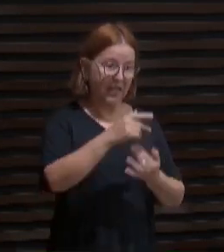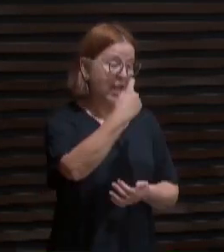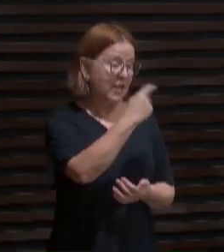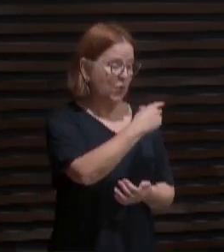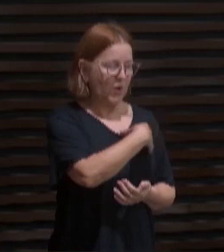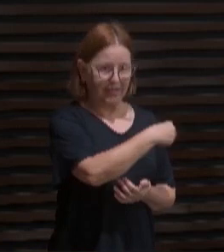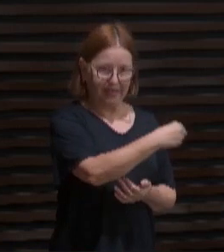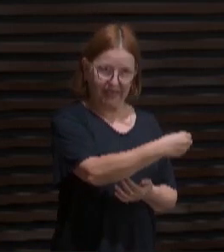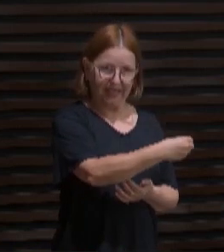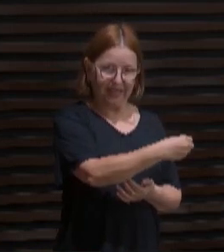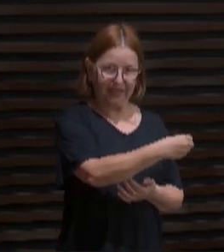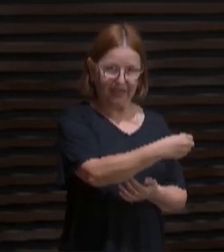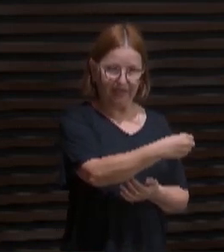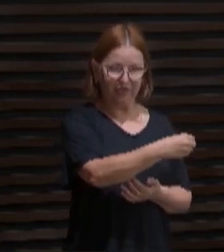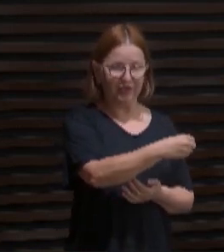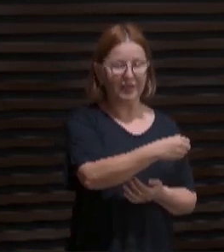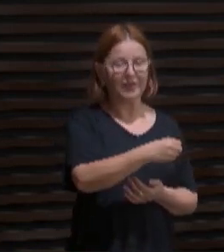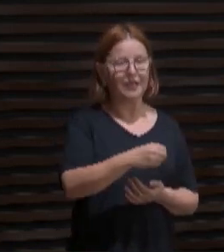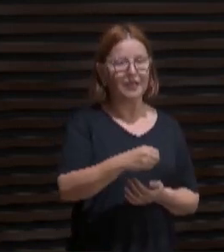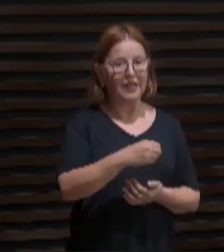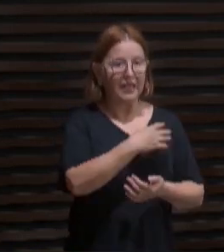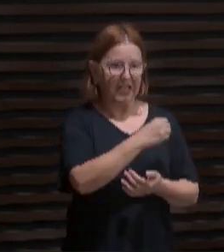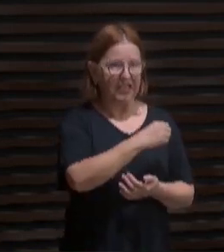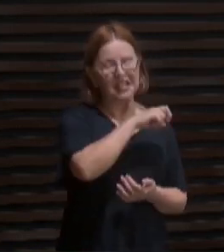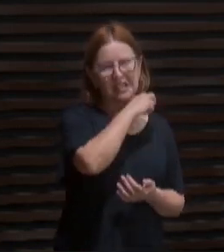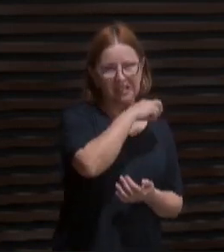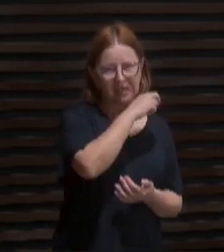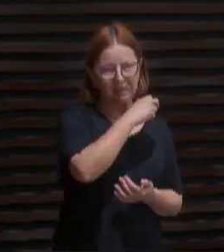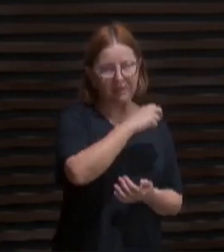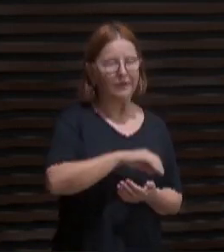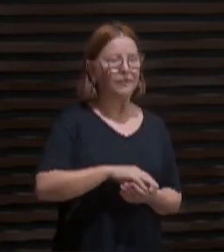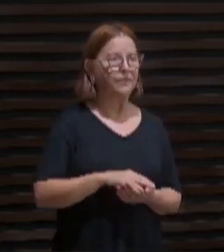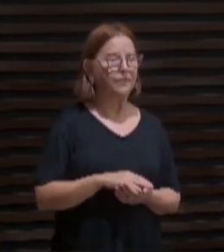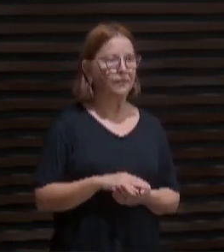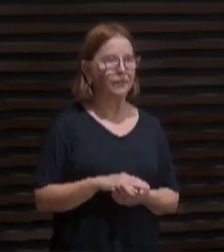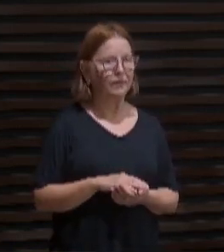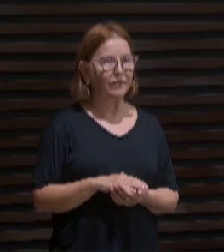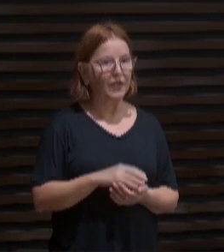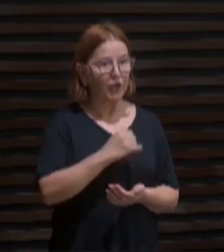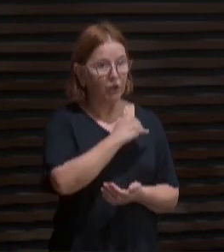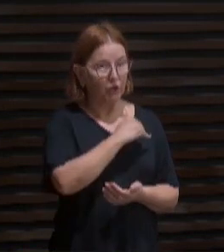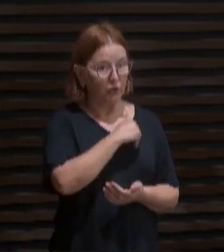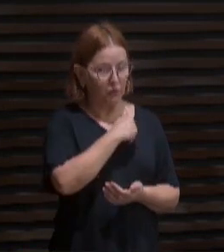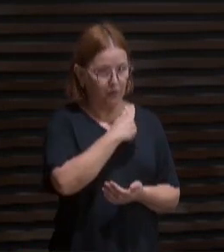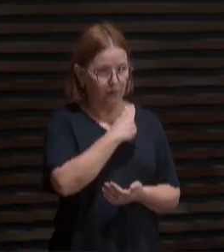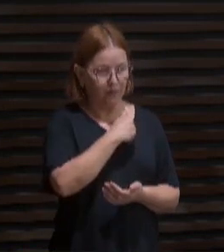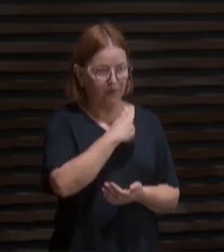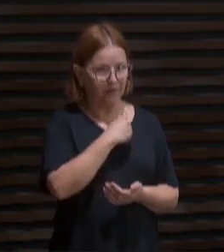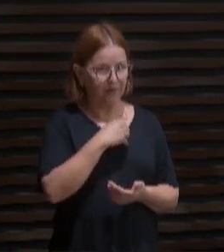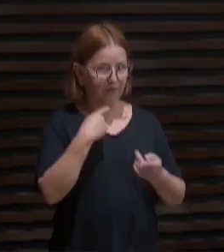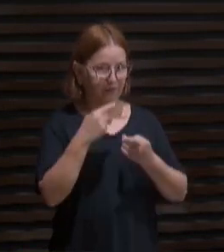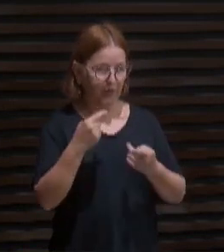tua descendência, isto é, a descendência da serpente, que segundo João Batista e Jesus, é a